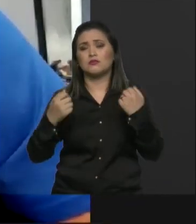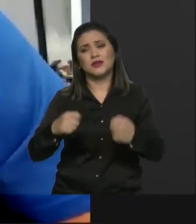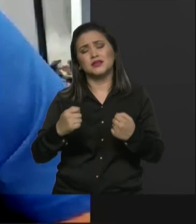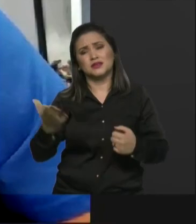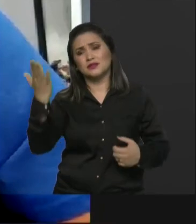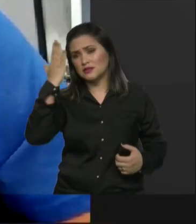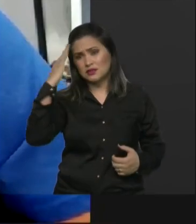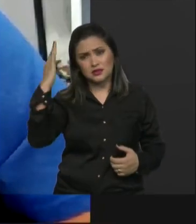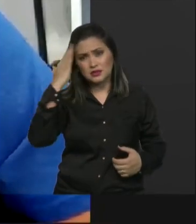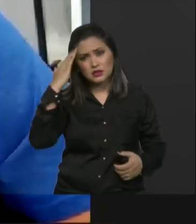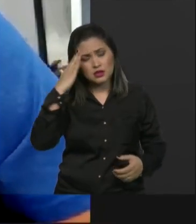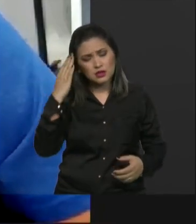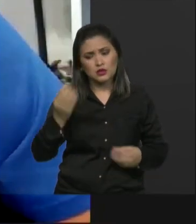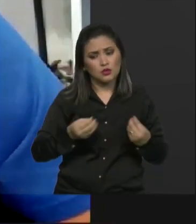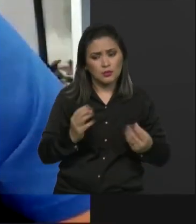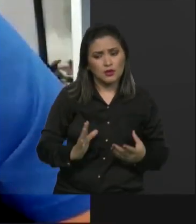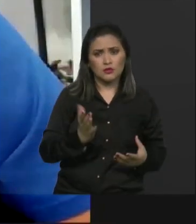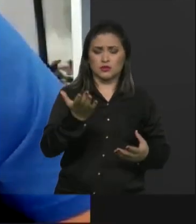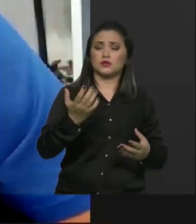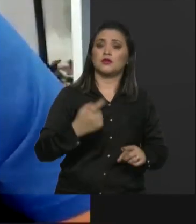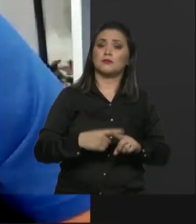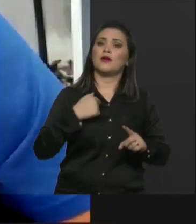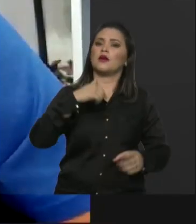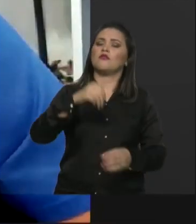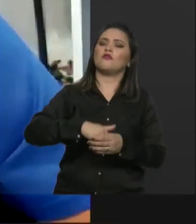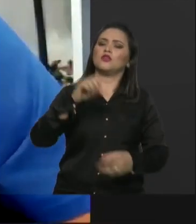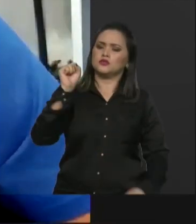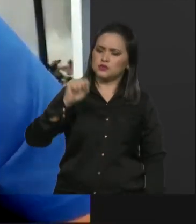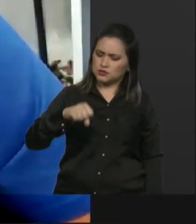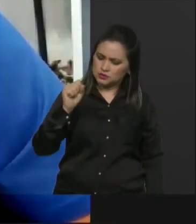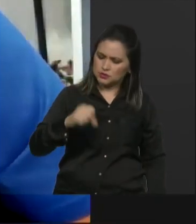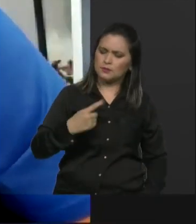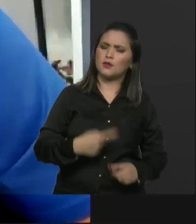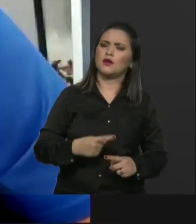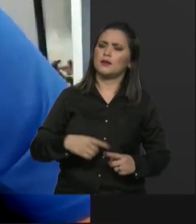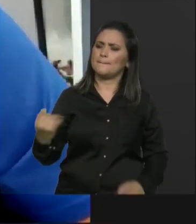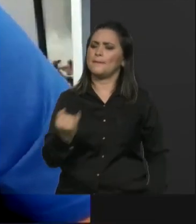importante isso nesse momento que nós estamos vivendo, é fundamental e eu concordo com o projeto.